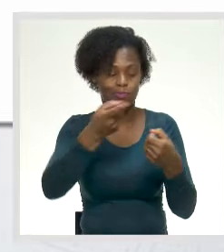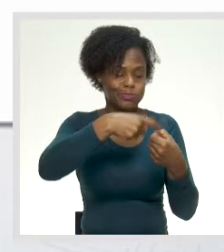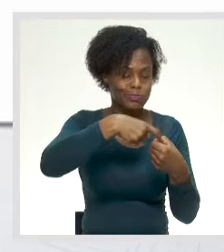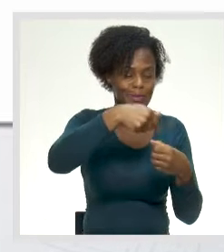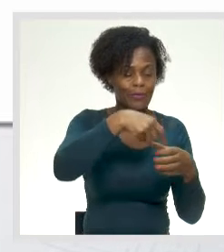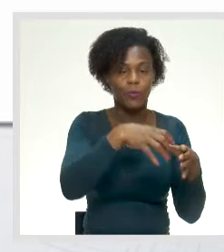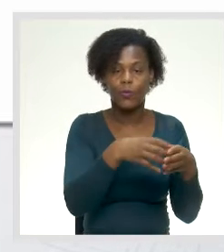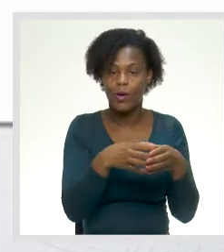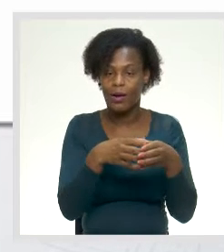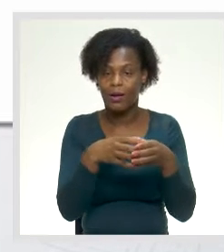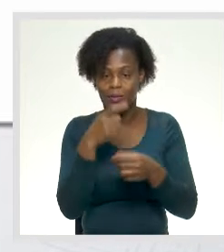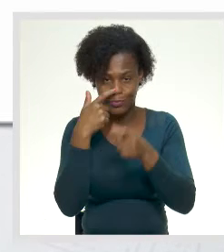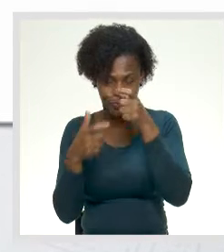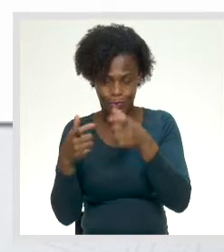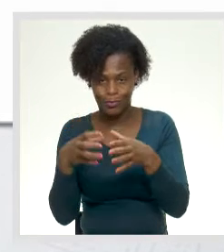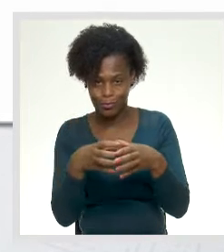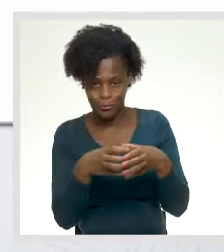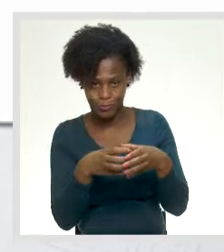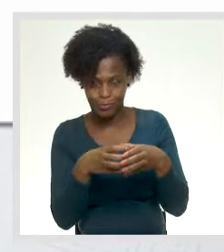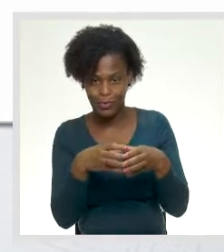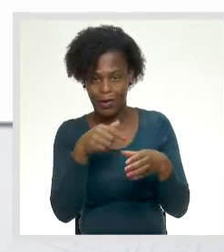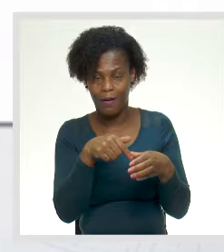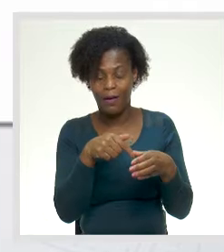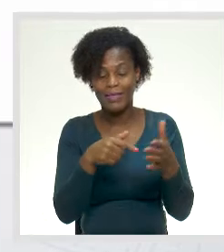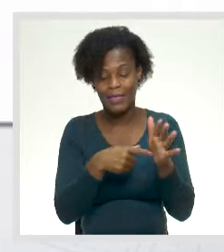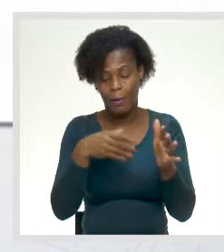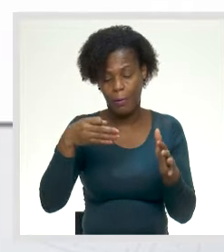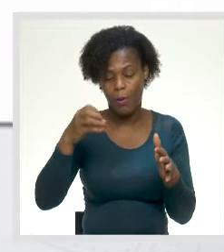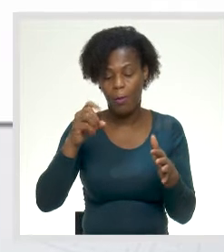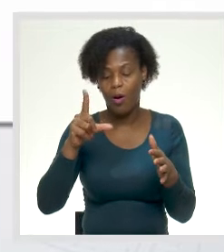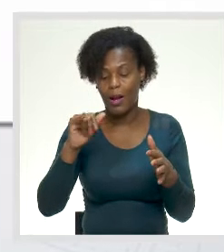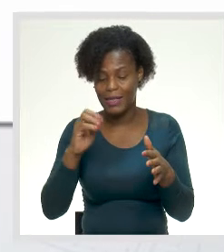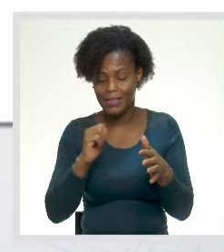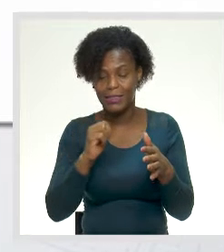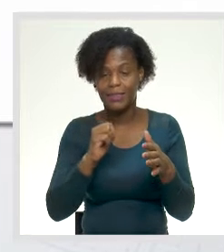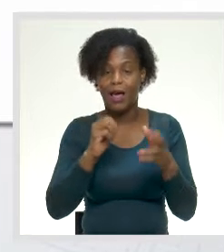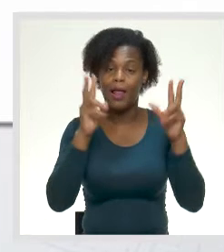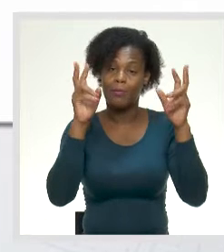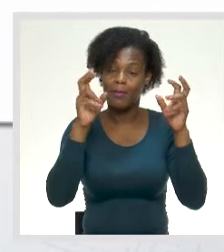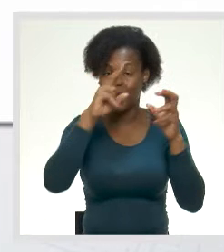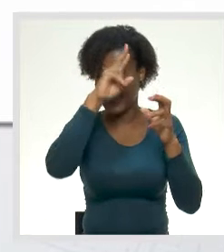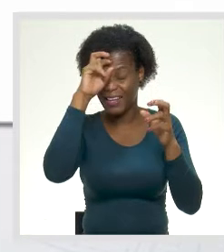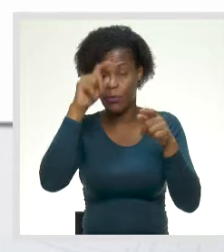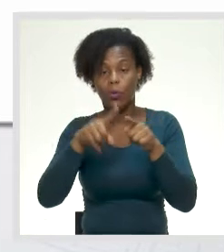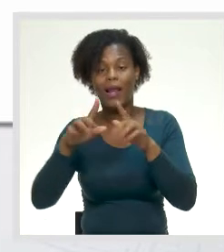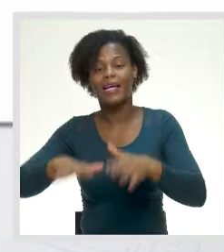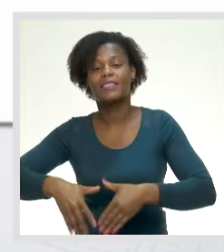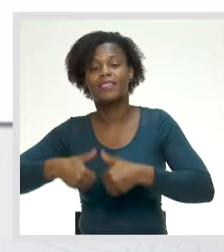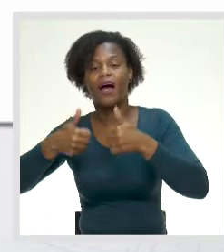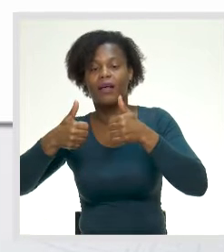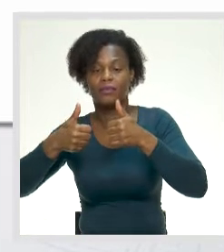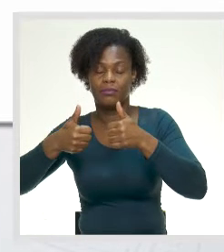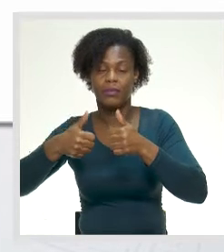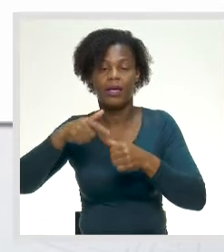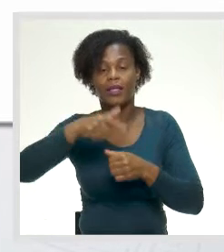da comunidade humana, ou seja, polis, que em grego, que significa cidade.